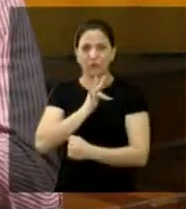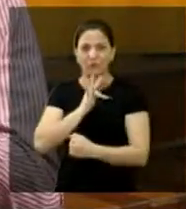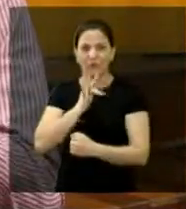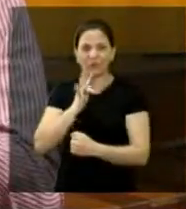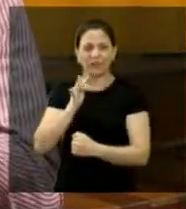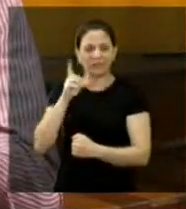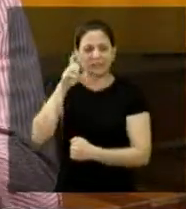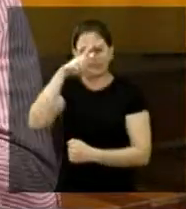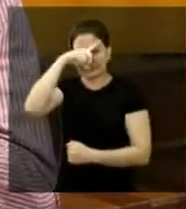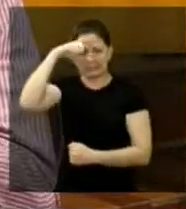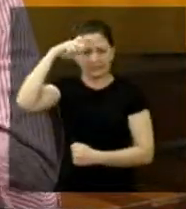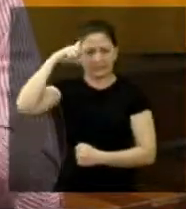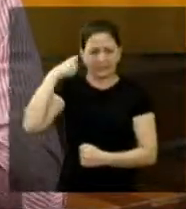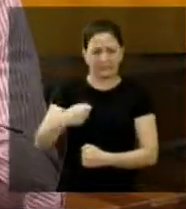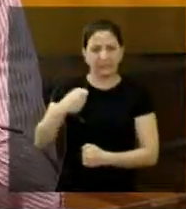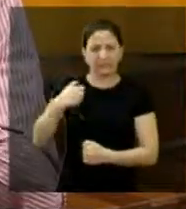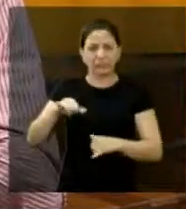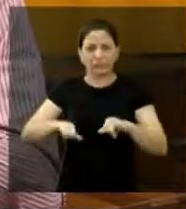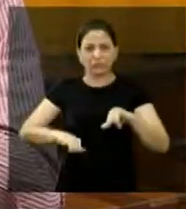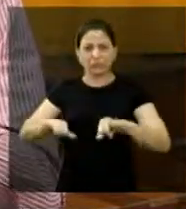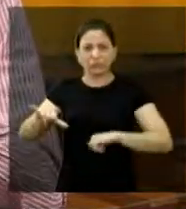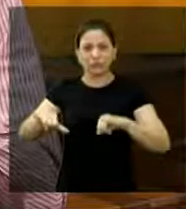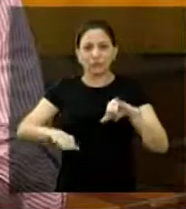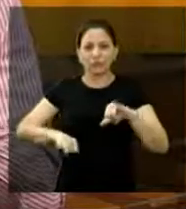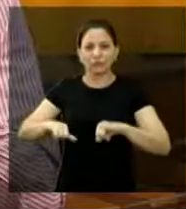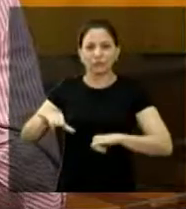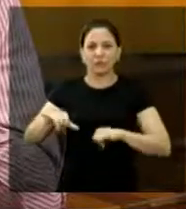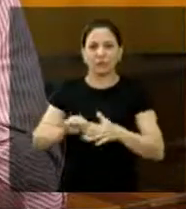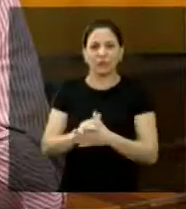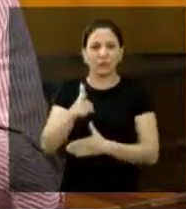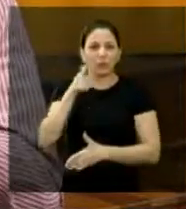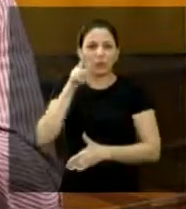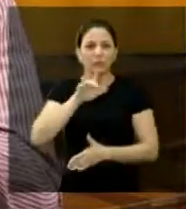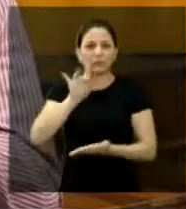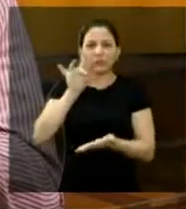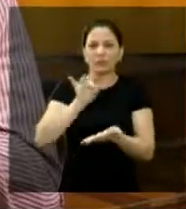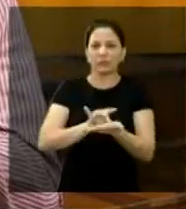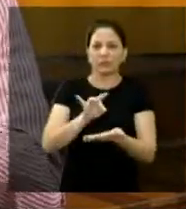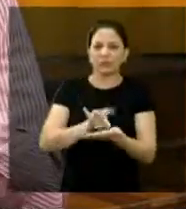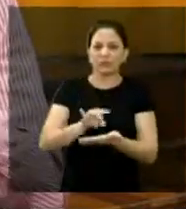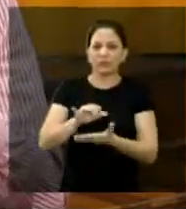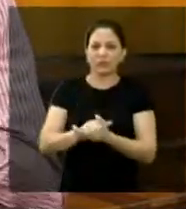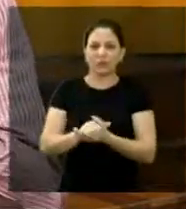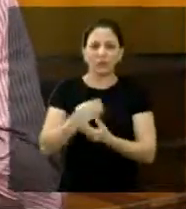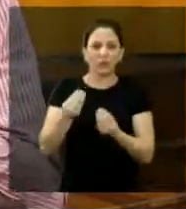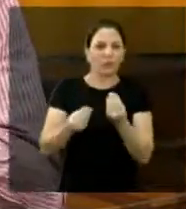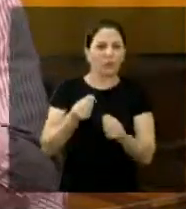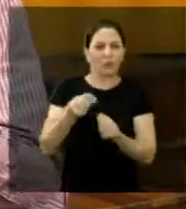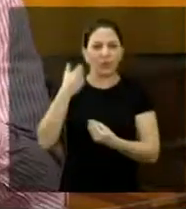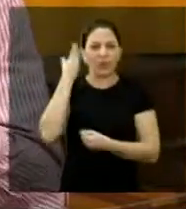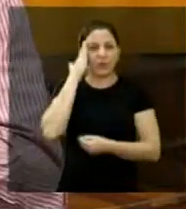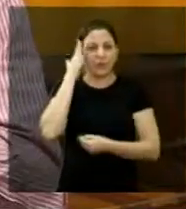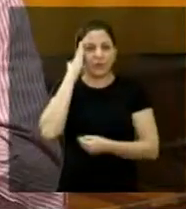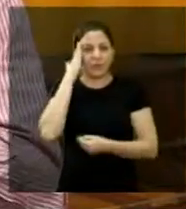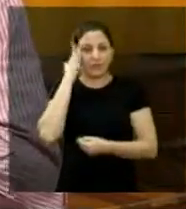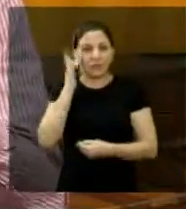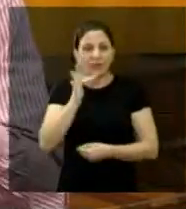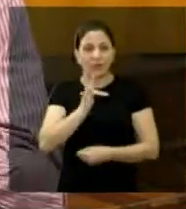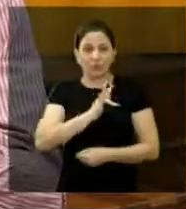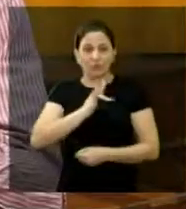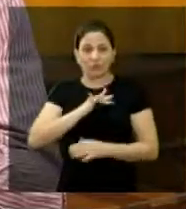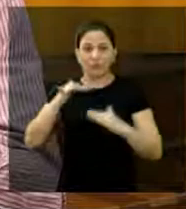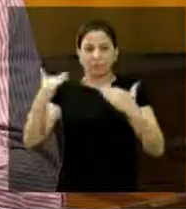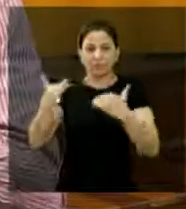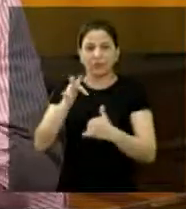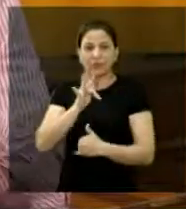A gente comeu grama, foi terrível. E a gente não conseguia entender por que a Ferroviária não subia, né? Uma cidade